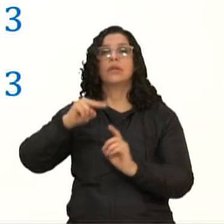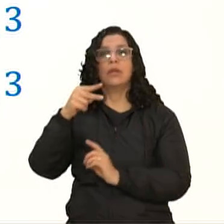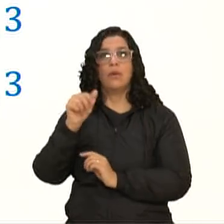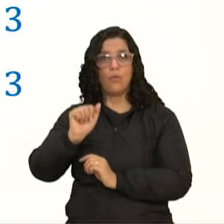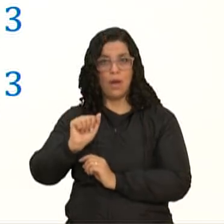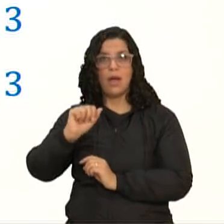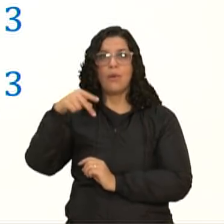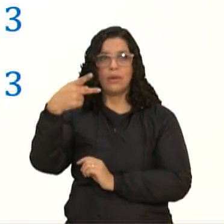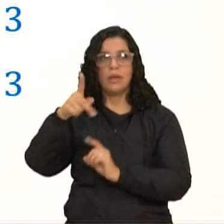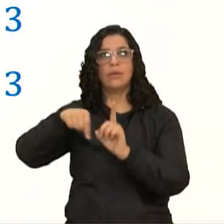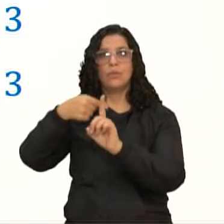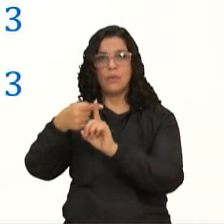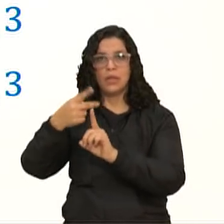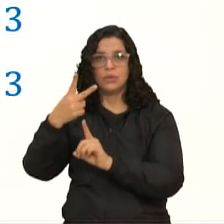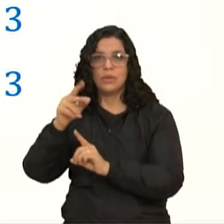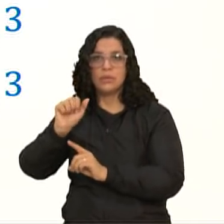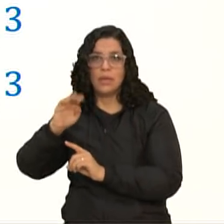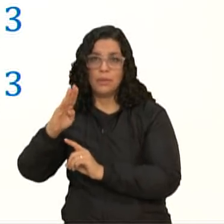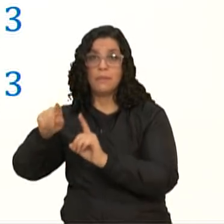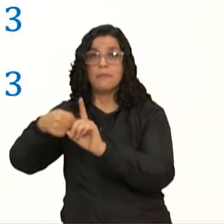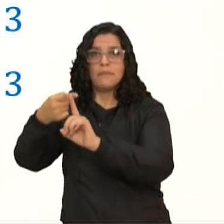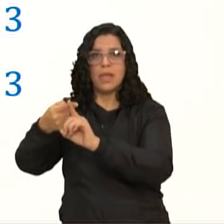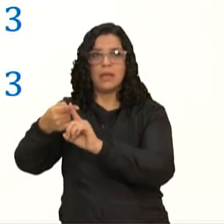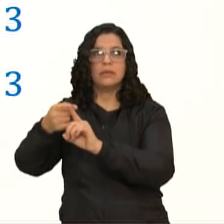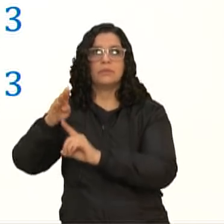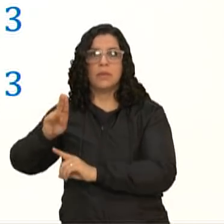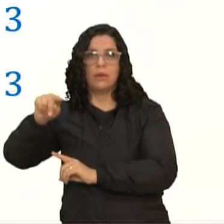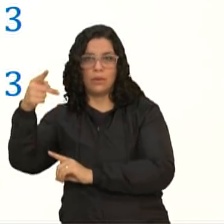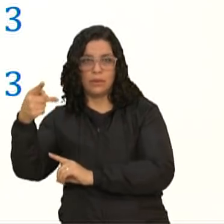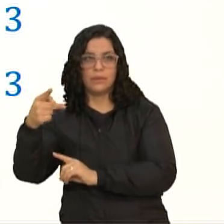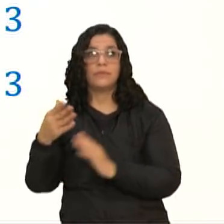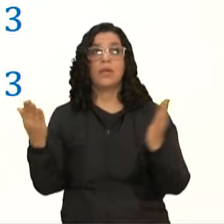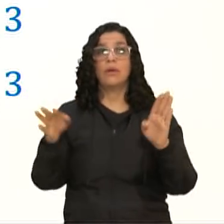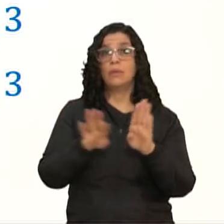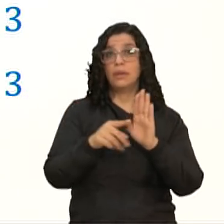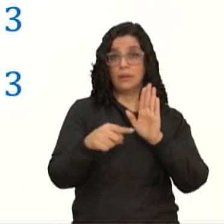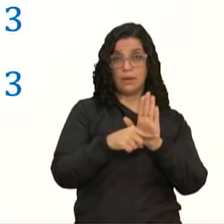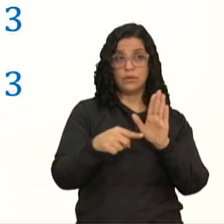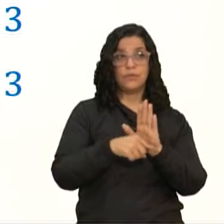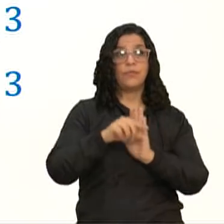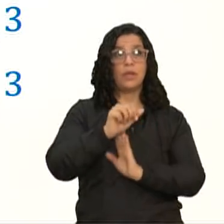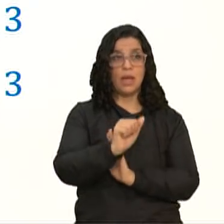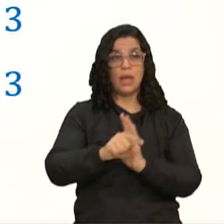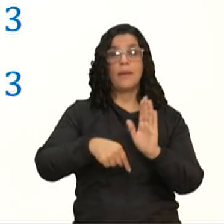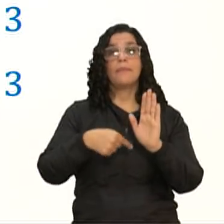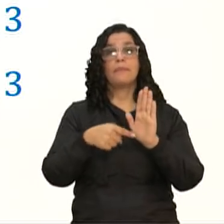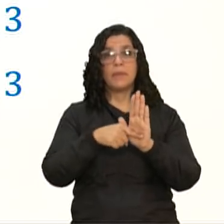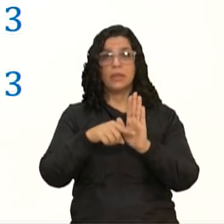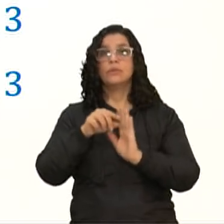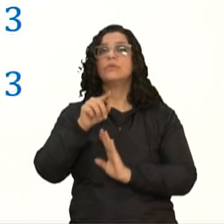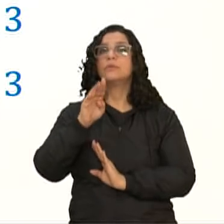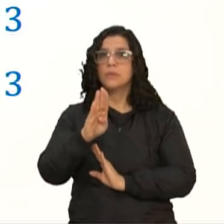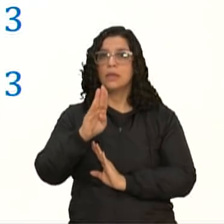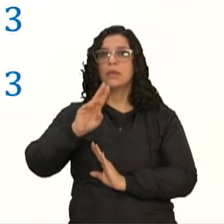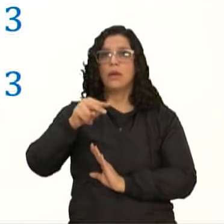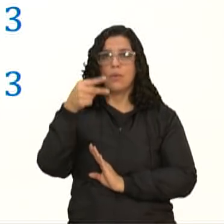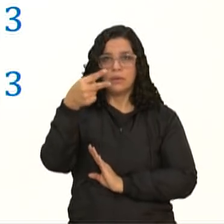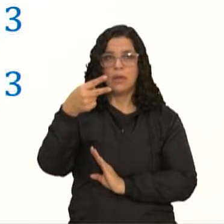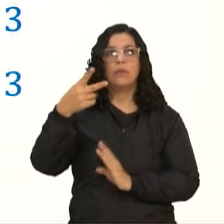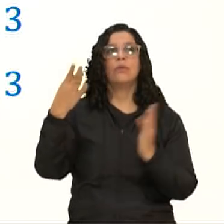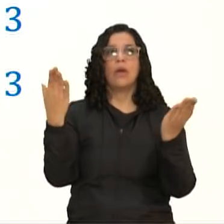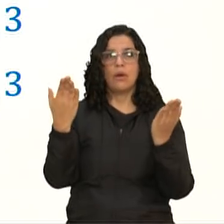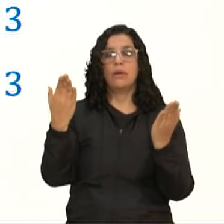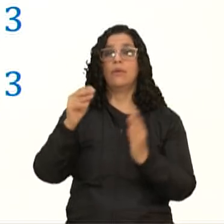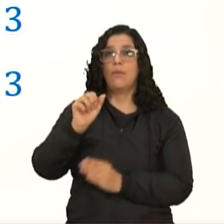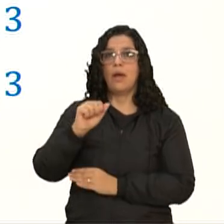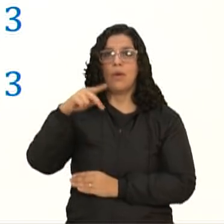vezes o primeiro pelo segundo, mais o quadrado do segundo. O quadrado da diferença, a menos b ao quadrado, é igual o primeiro